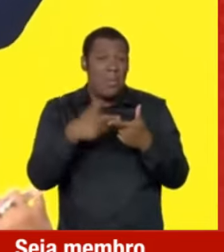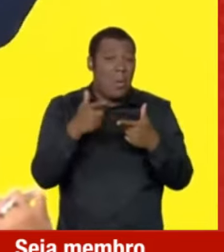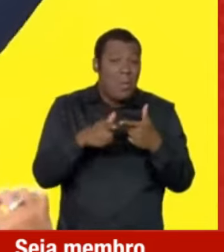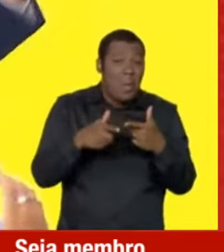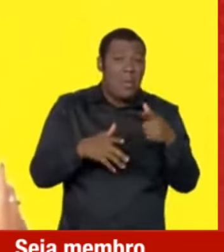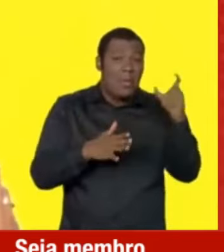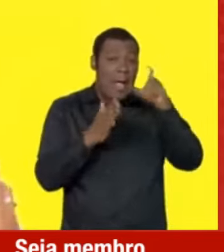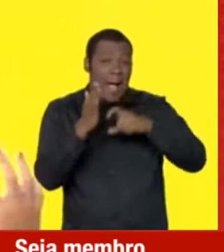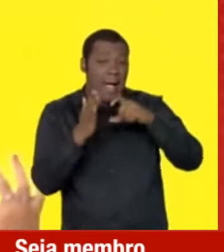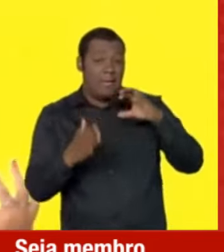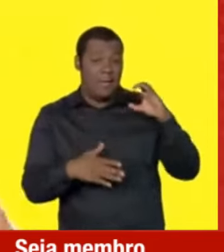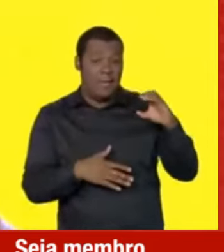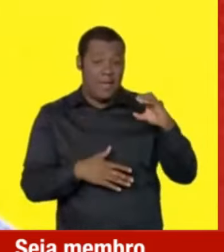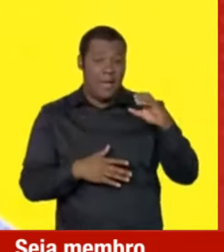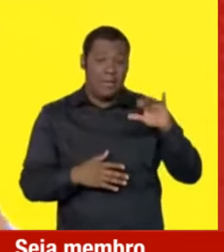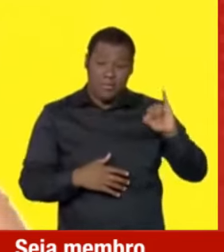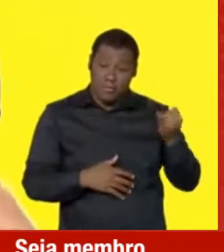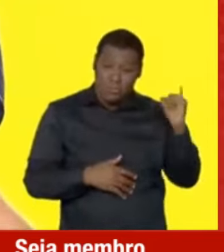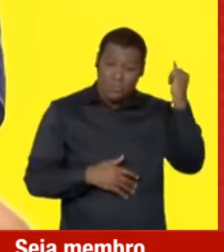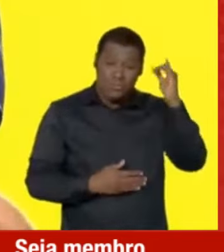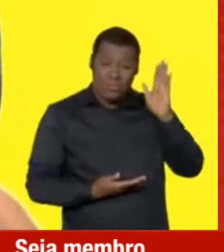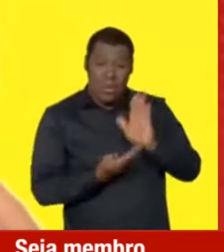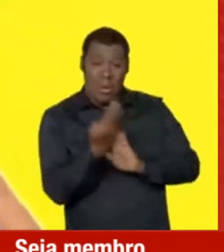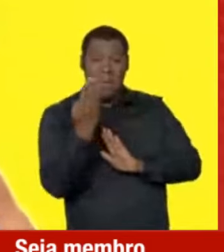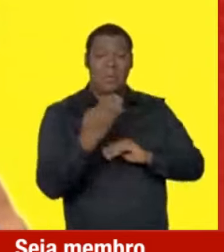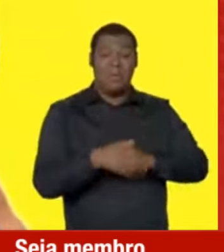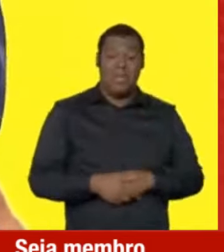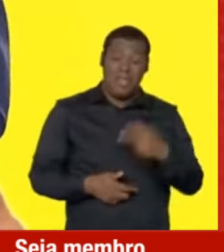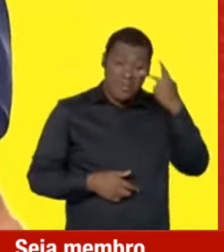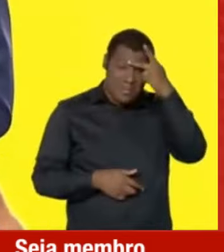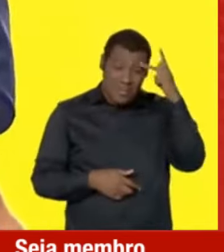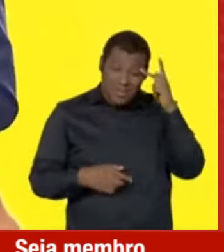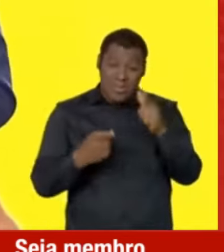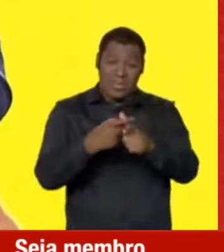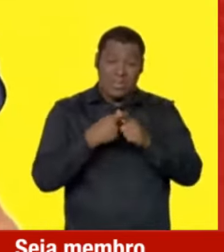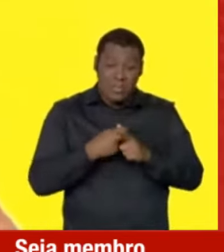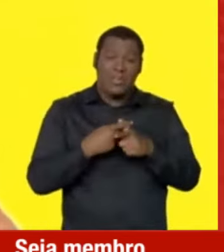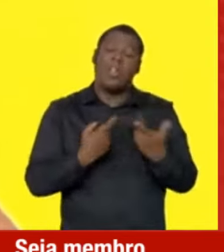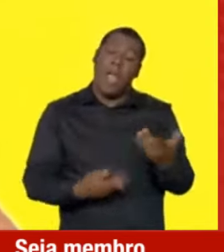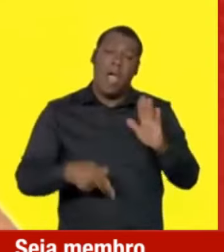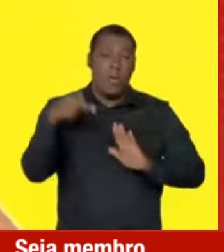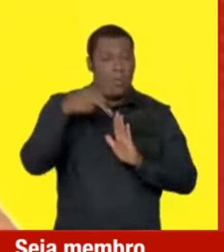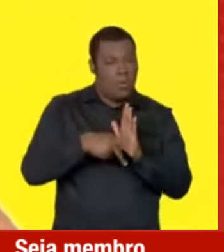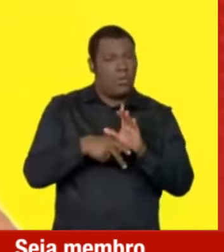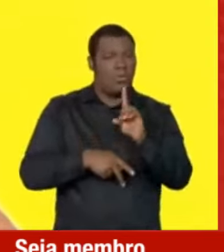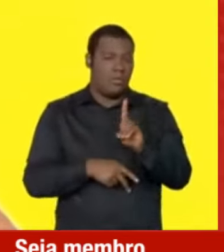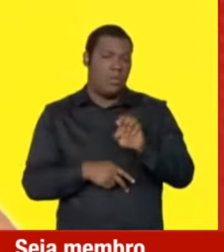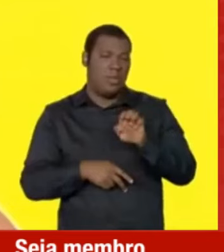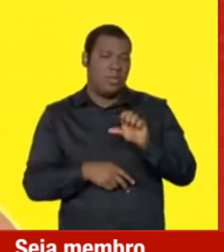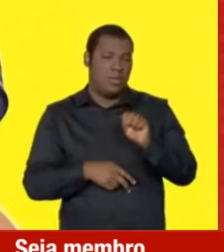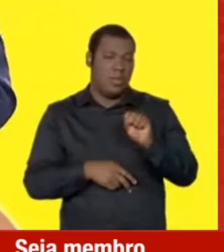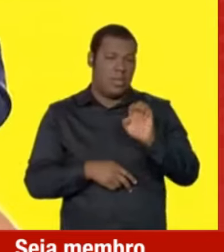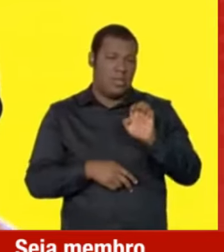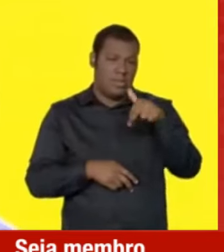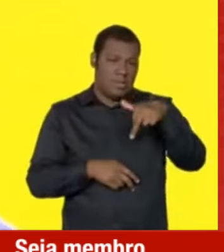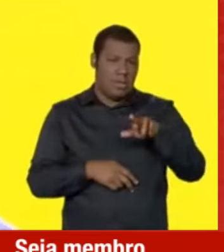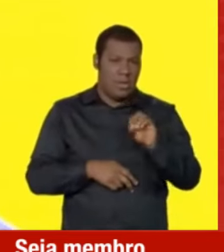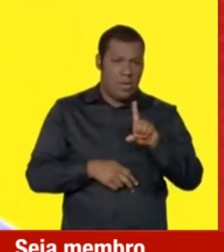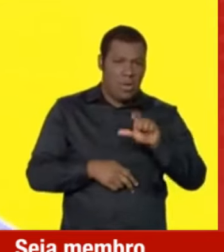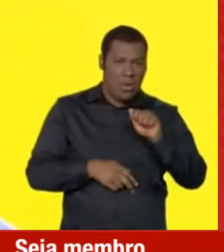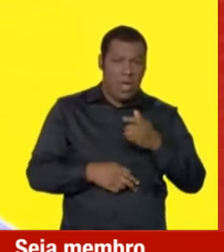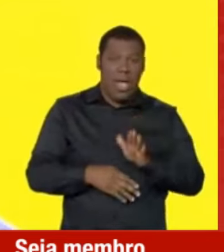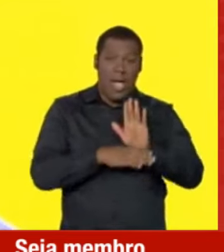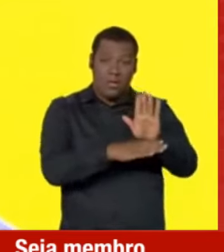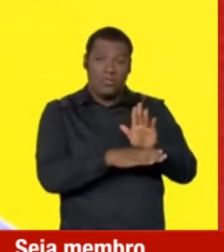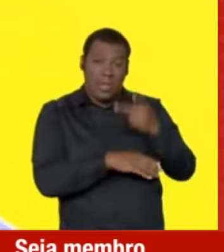crédito começam a cair bruscamente, há um espaço enorme para melhorar todas as linhas de financiamento e impedir